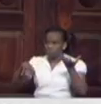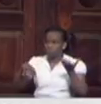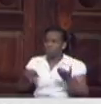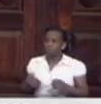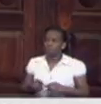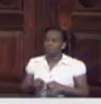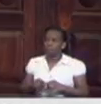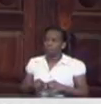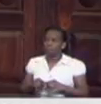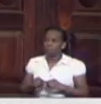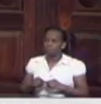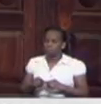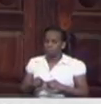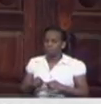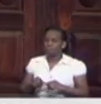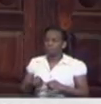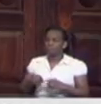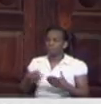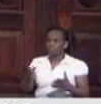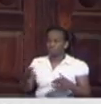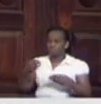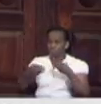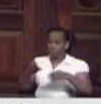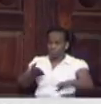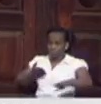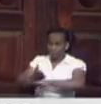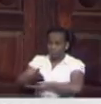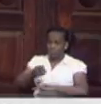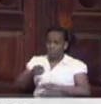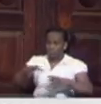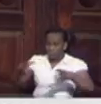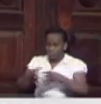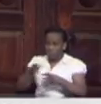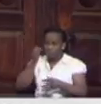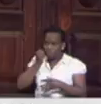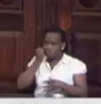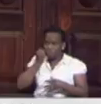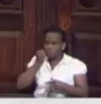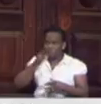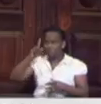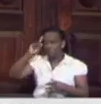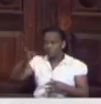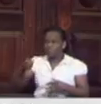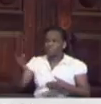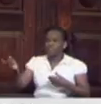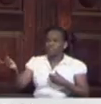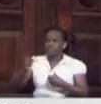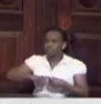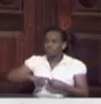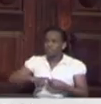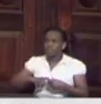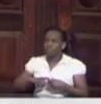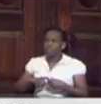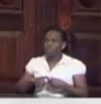Quando o ministro invade o Senado e manda que devolva